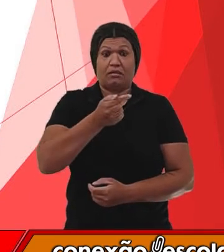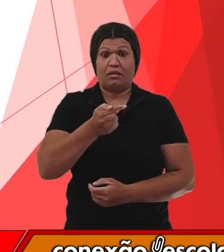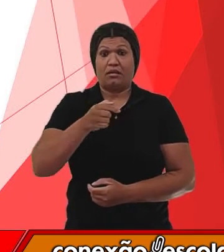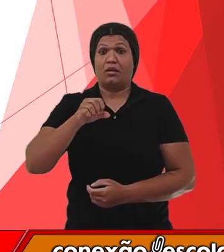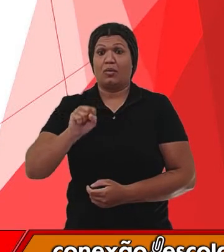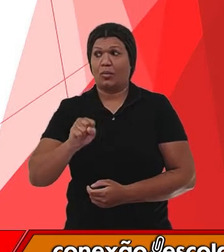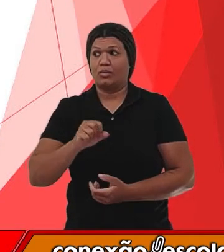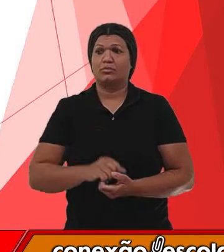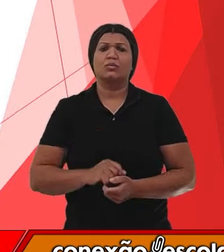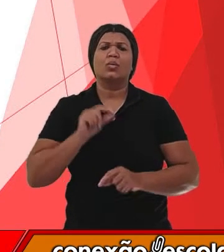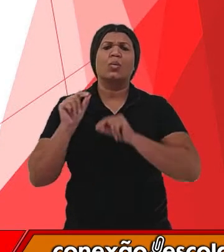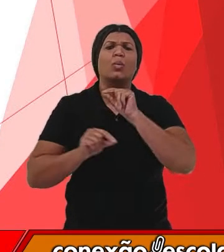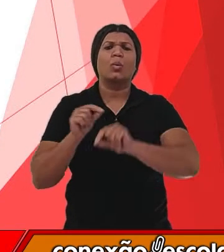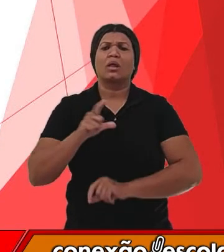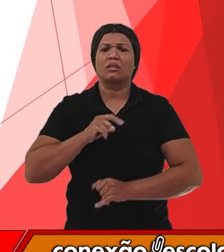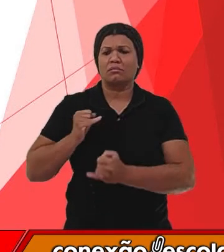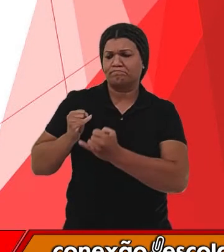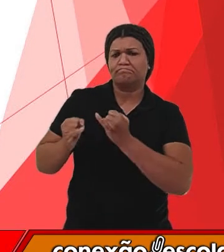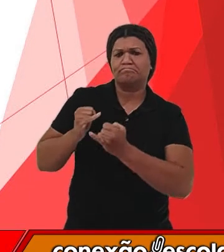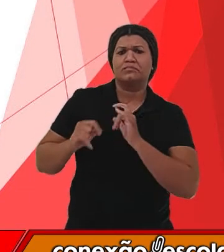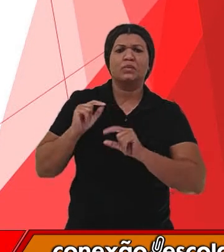e 8, o que eles têm em comum?